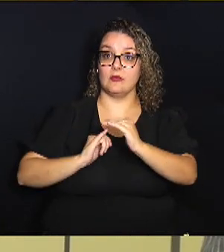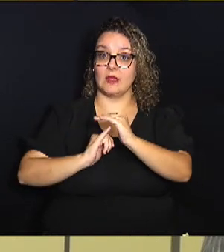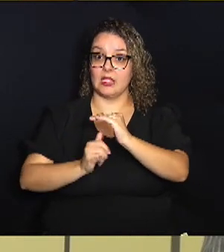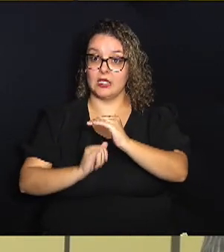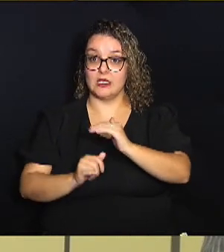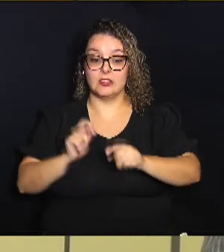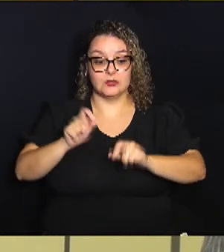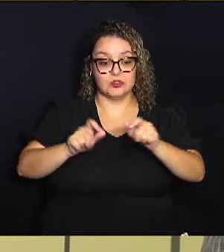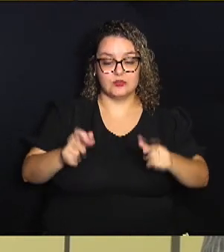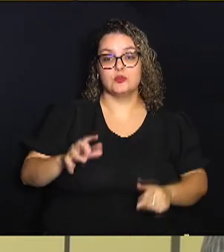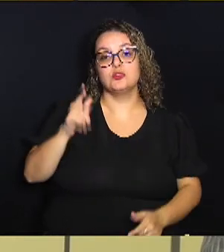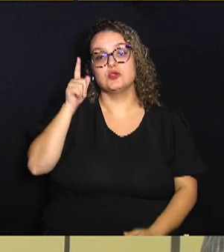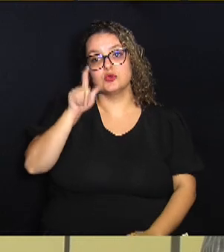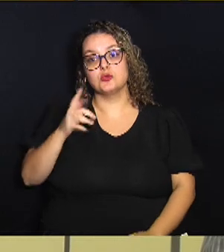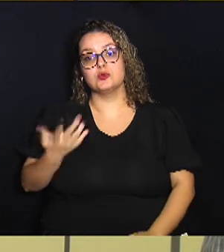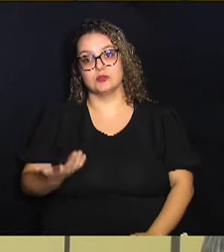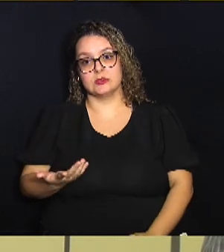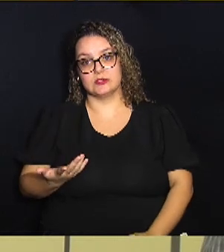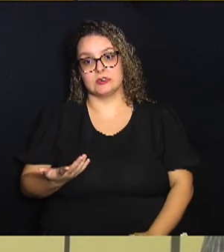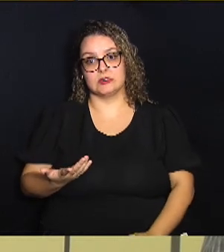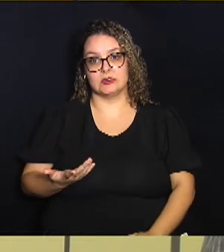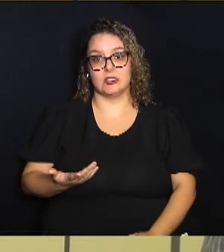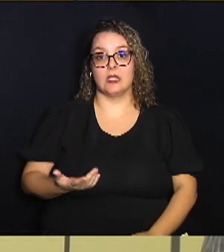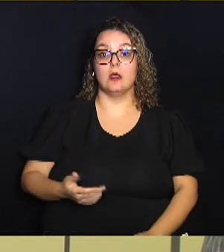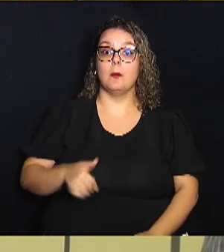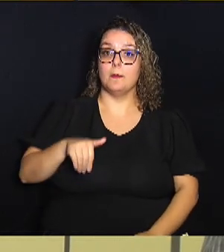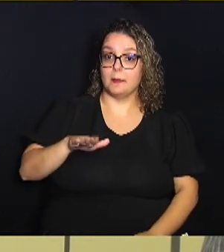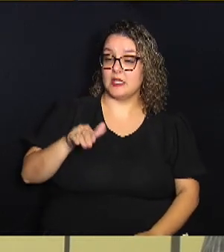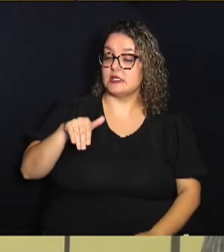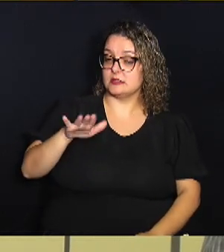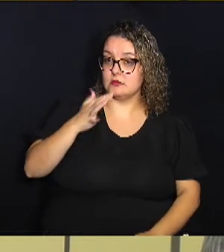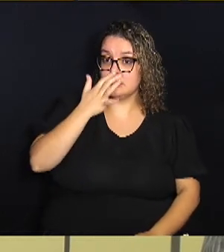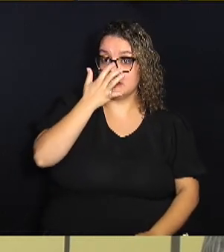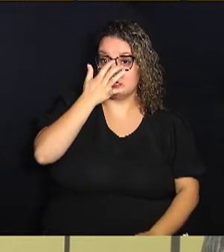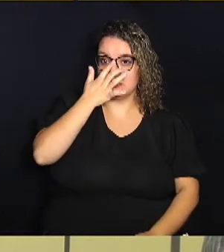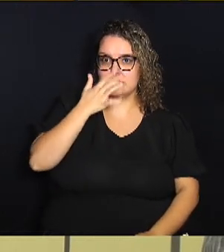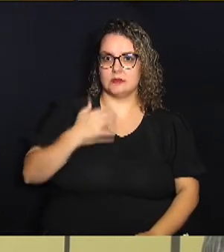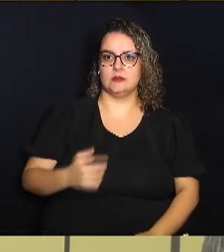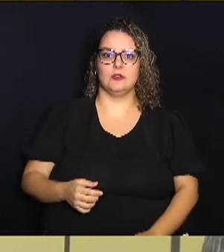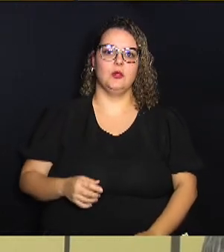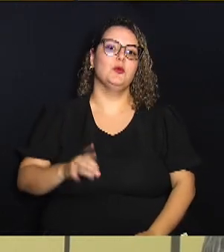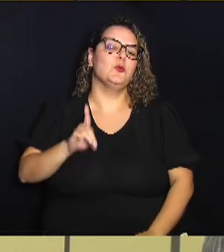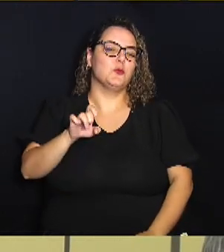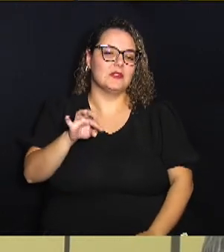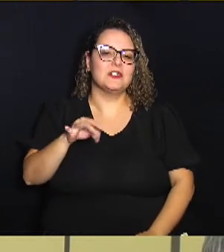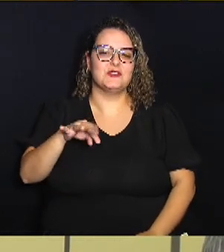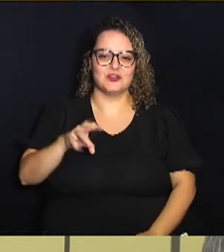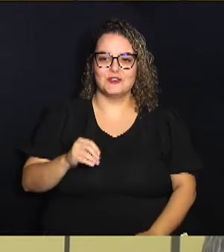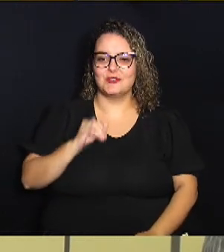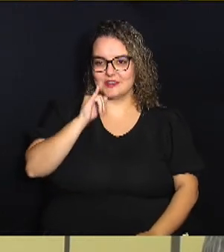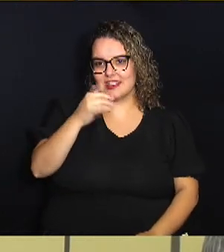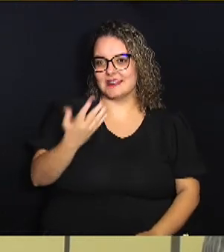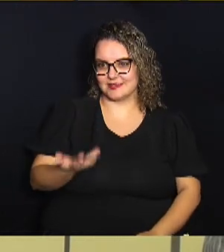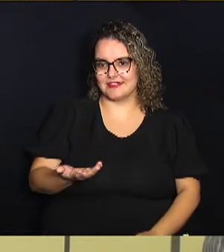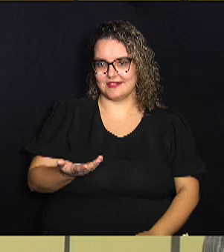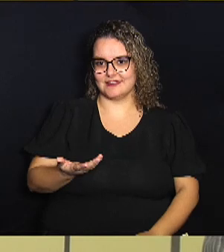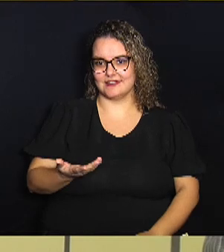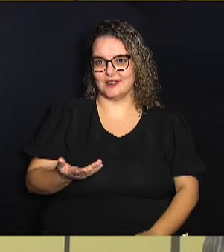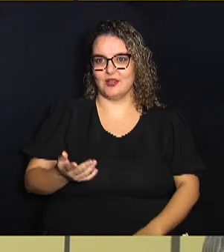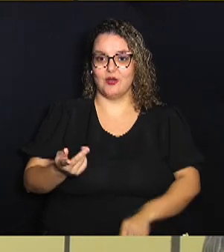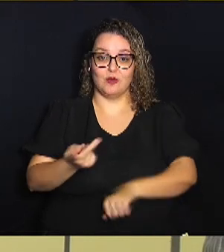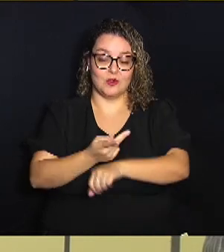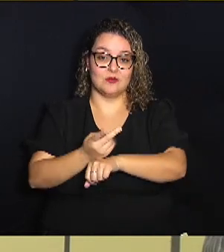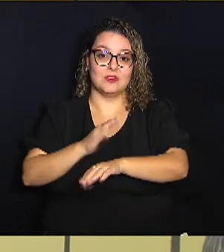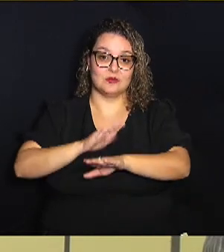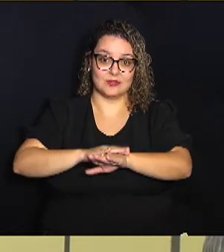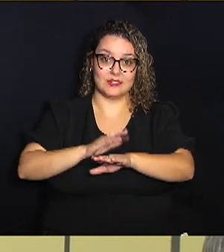que as pessoas consigam alcançar cada vez mais o seu destino, né? Vamos dizer assim, eles estão buscando uma ação e a